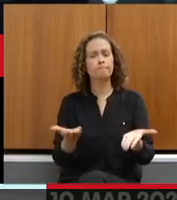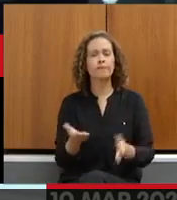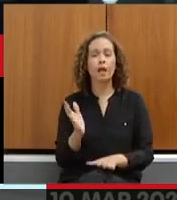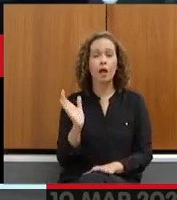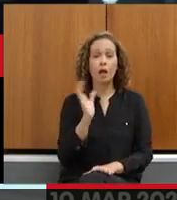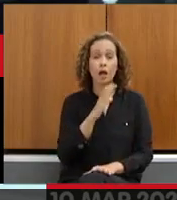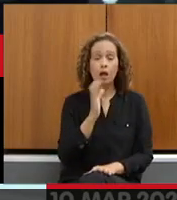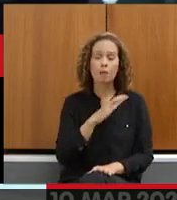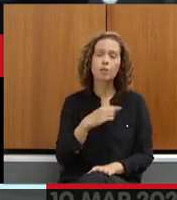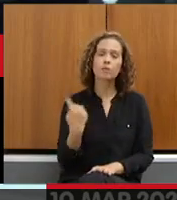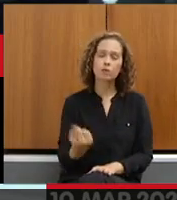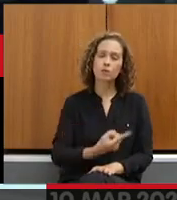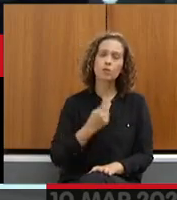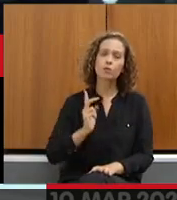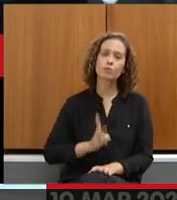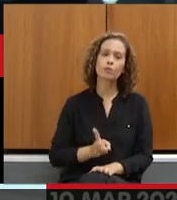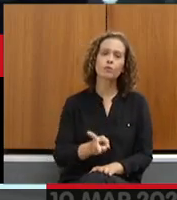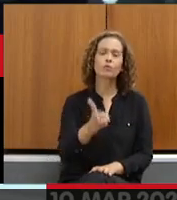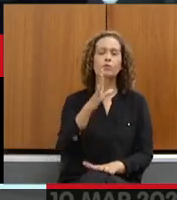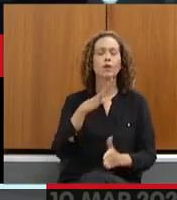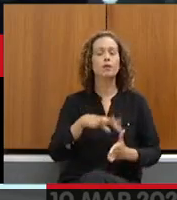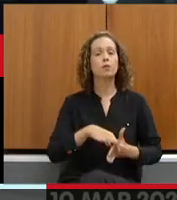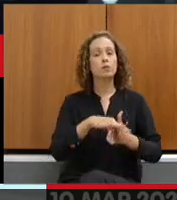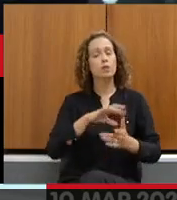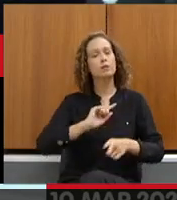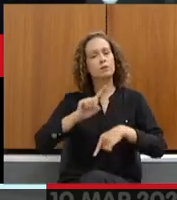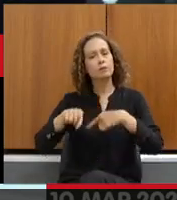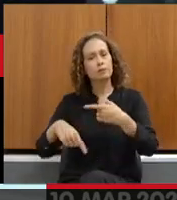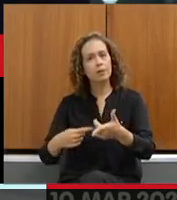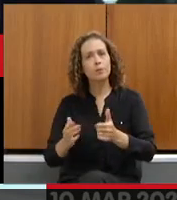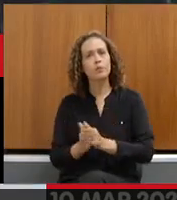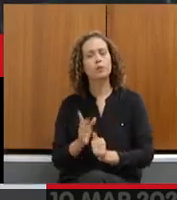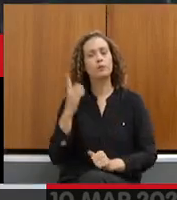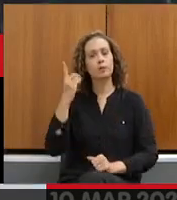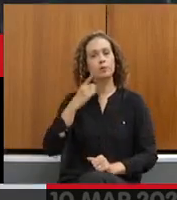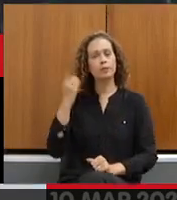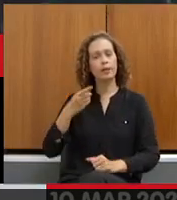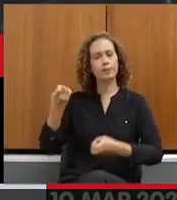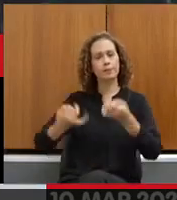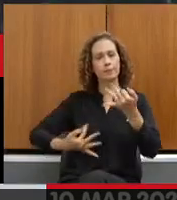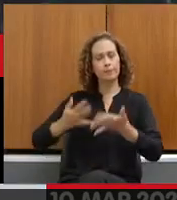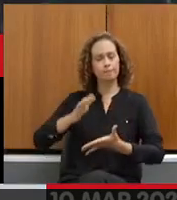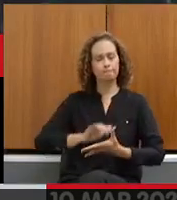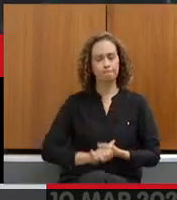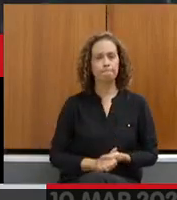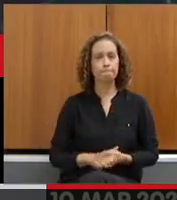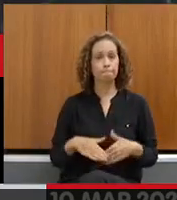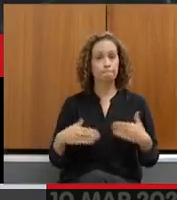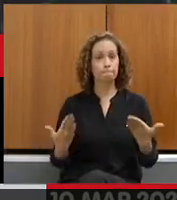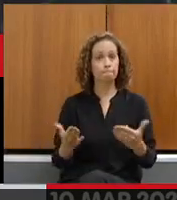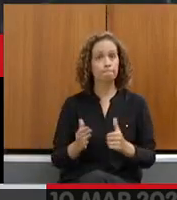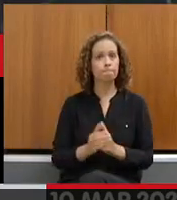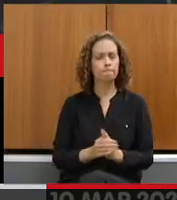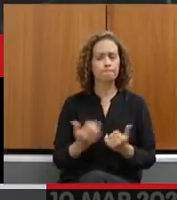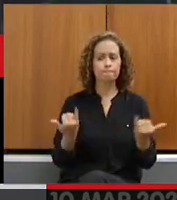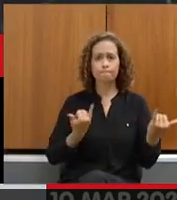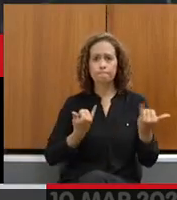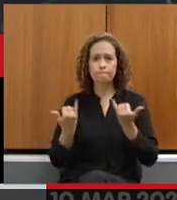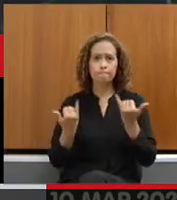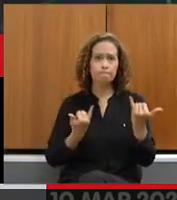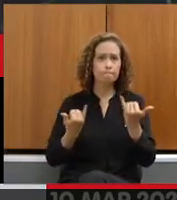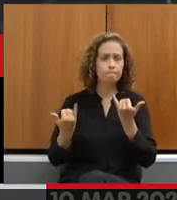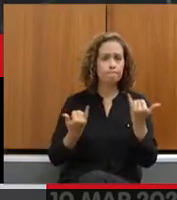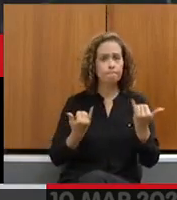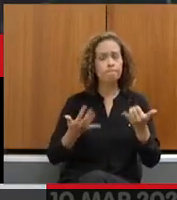para que nós possamos continuar com os líderes e passar a palavra aos deputados o presidente vou fazer na medida que chegar alguma questão